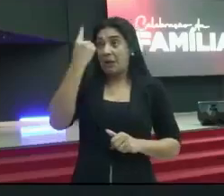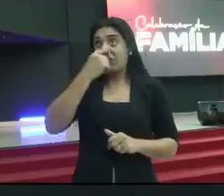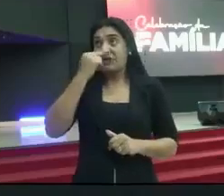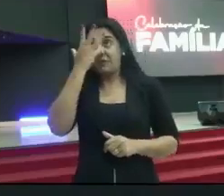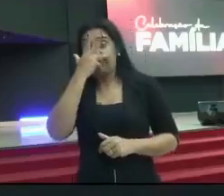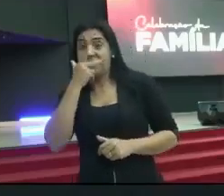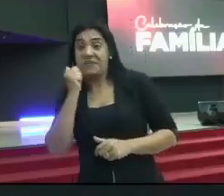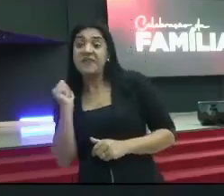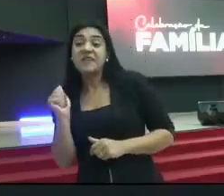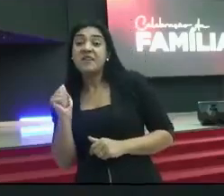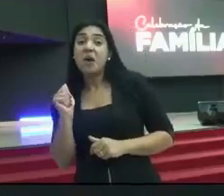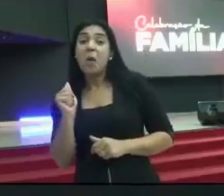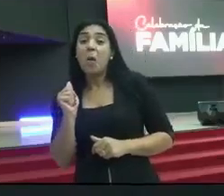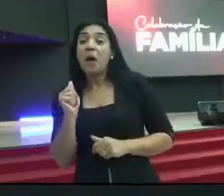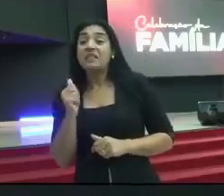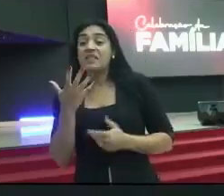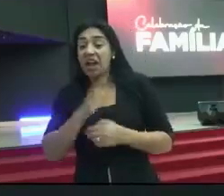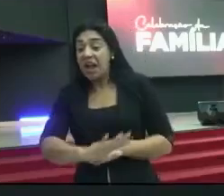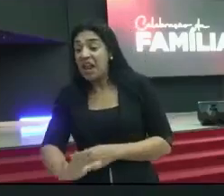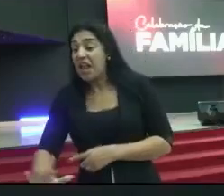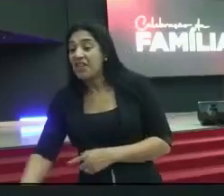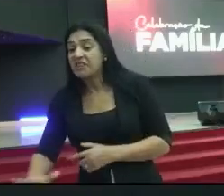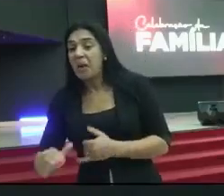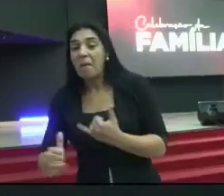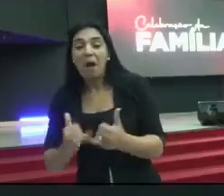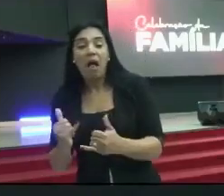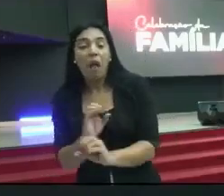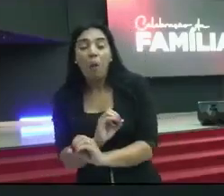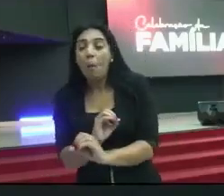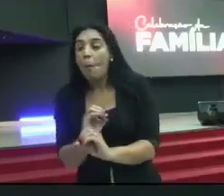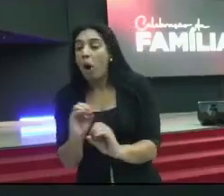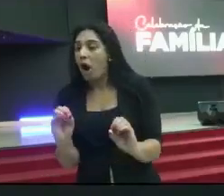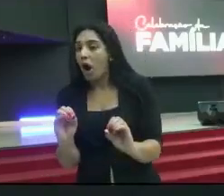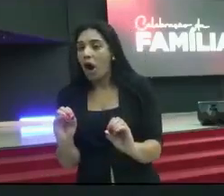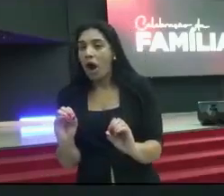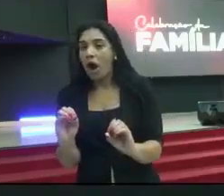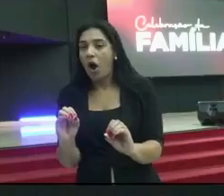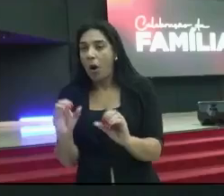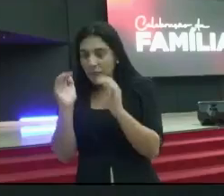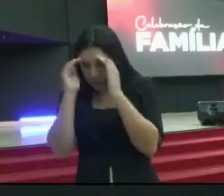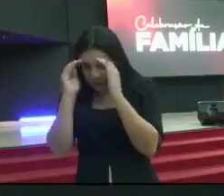meninos nem faz traquejo. Conhece?